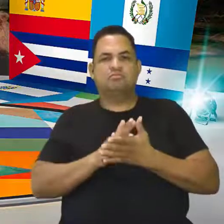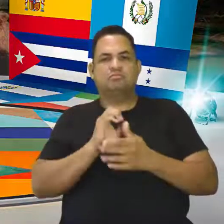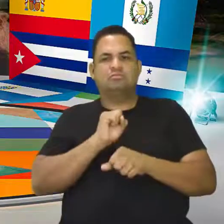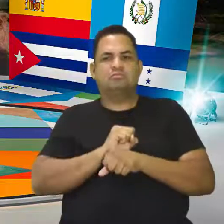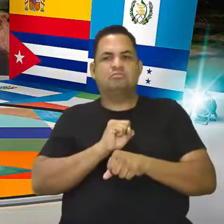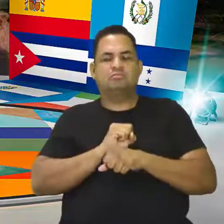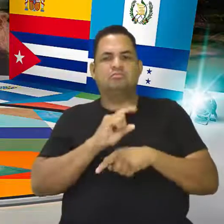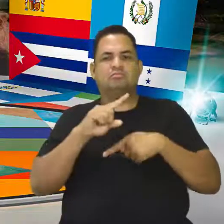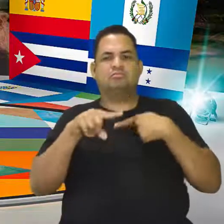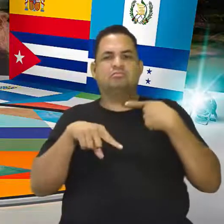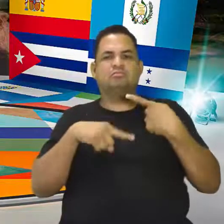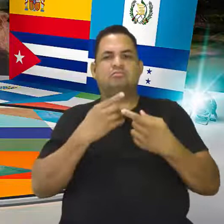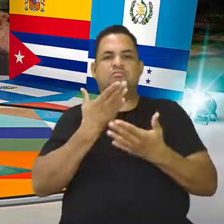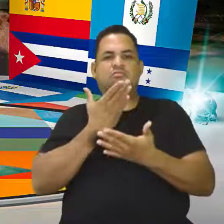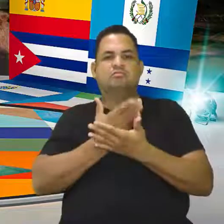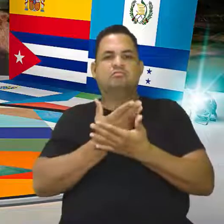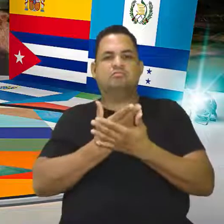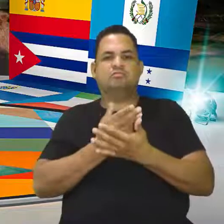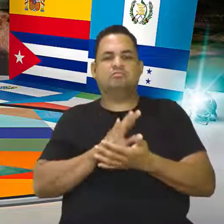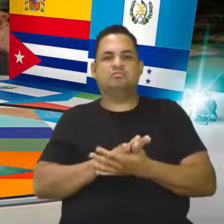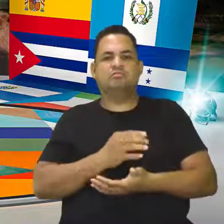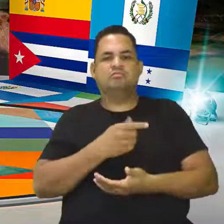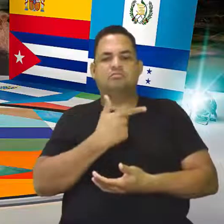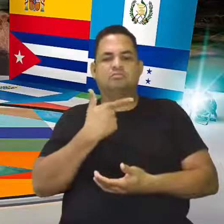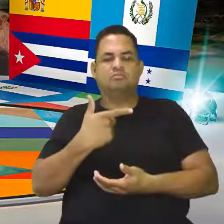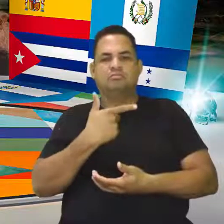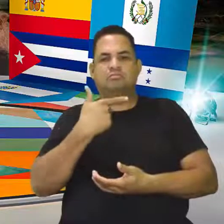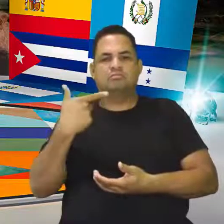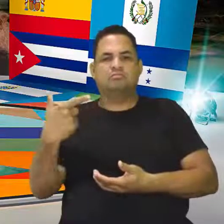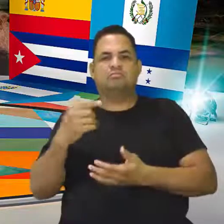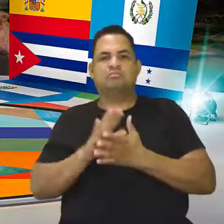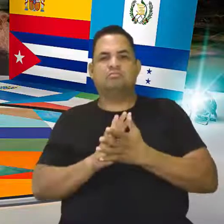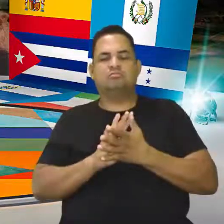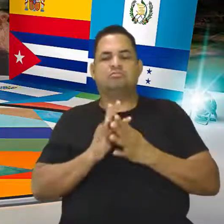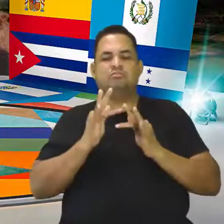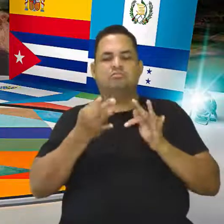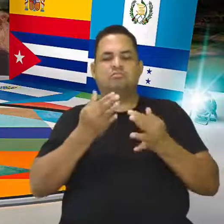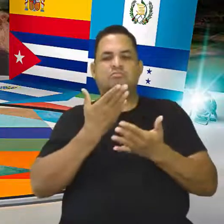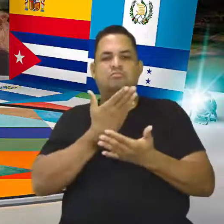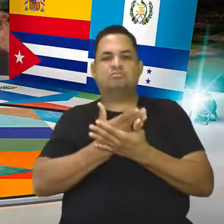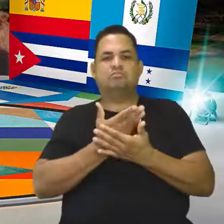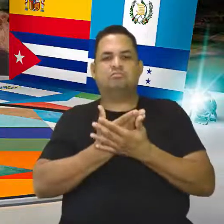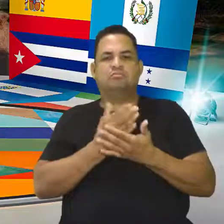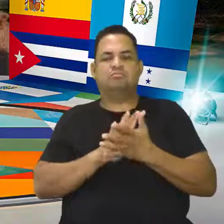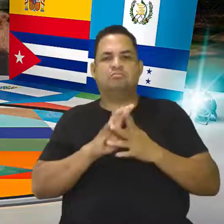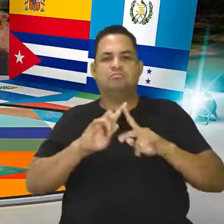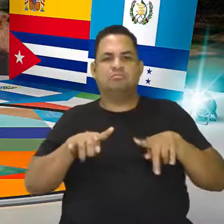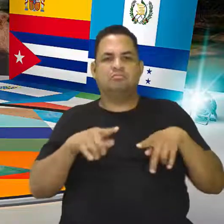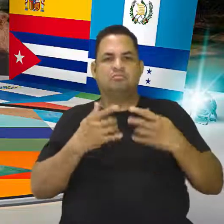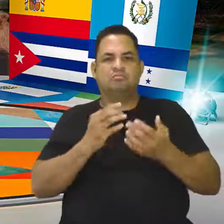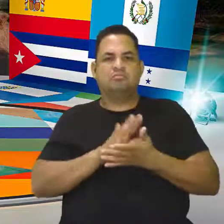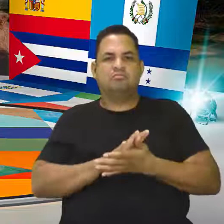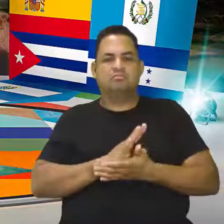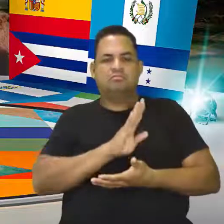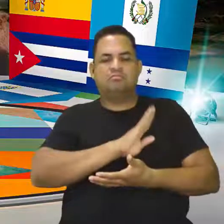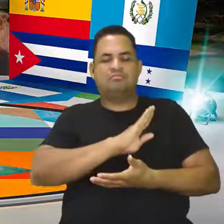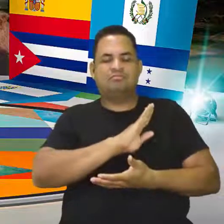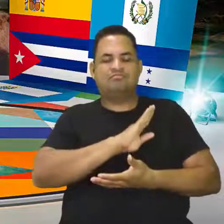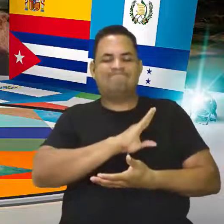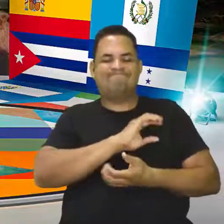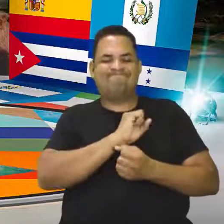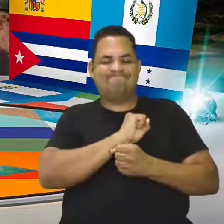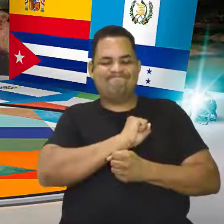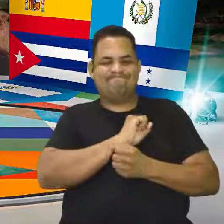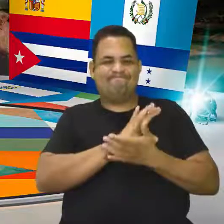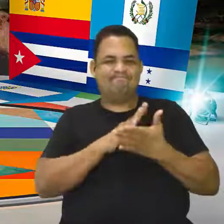espero vocês na próxima aula, que é a aula 22, a nossa última aula. Mas, o coraçãozinho já está apertando,